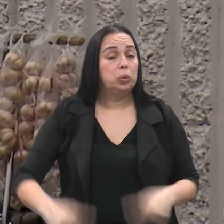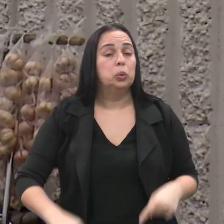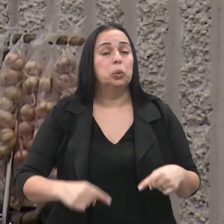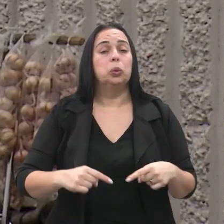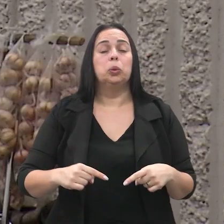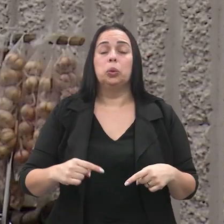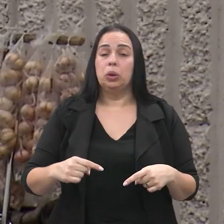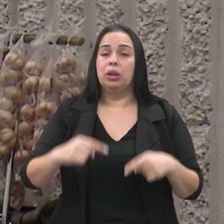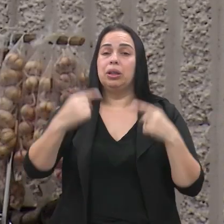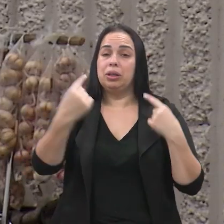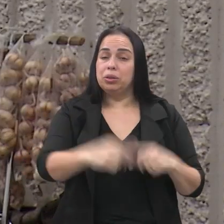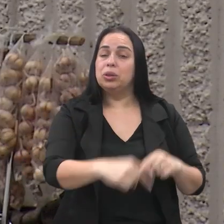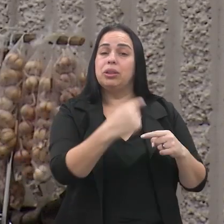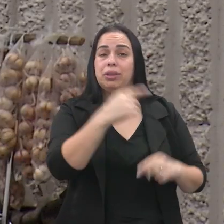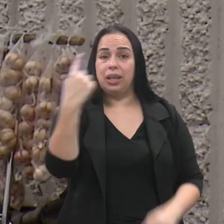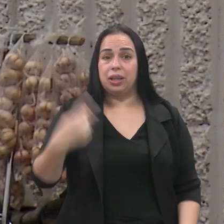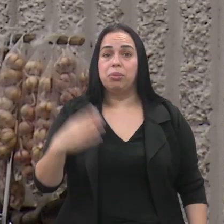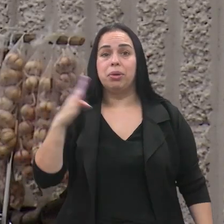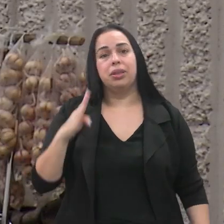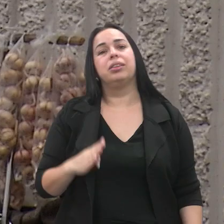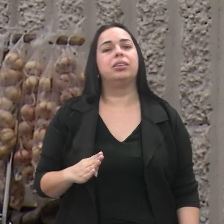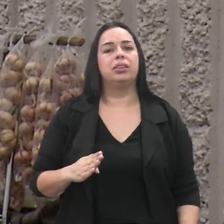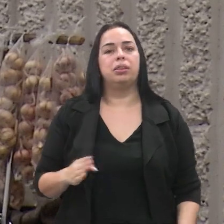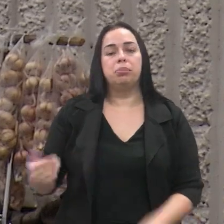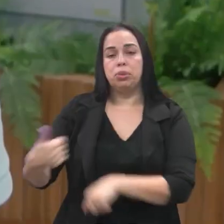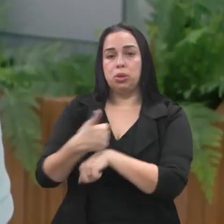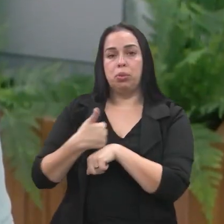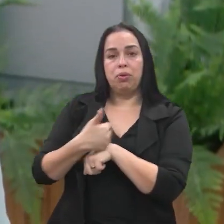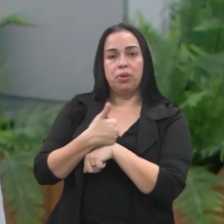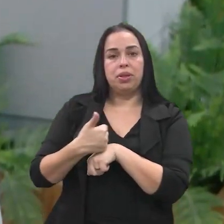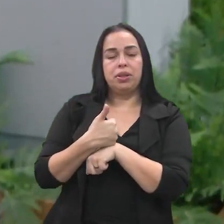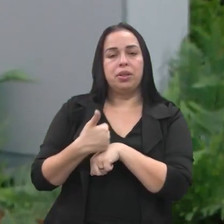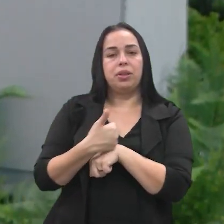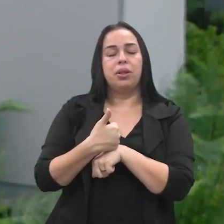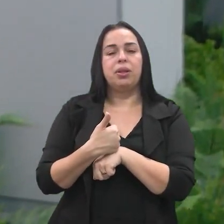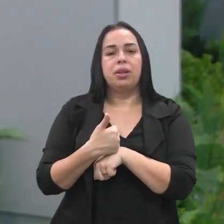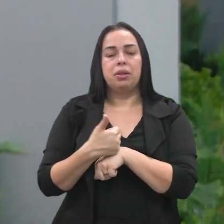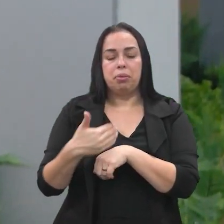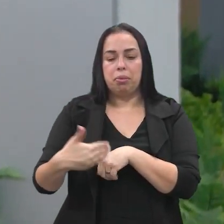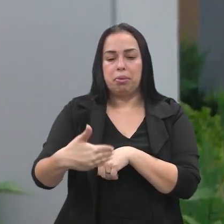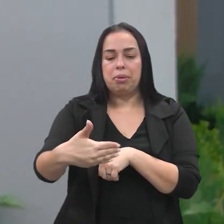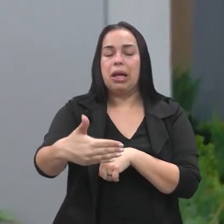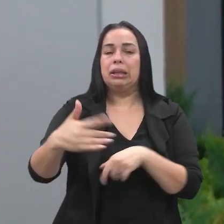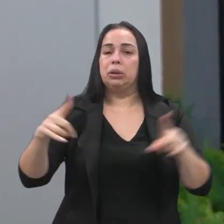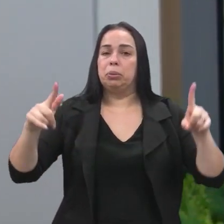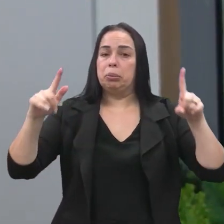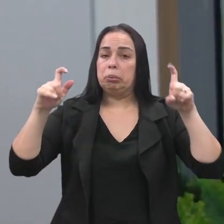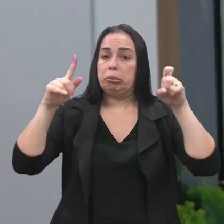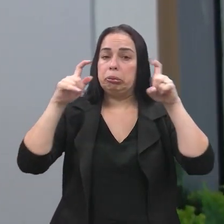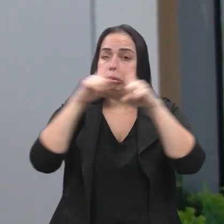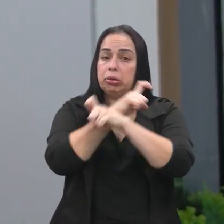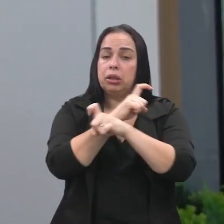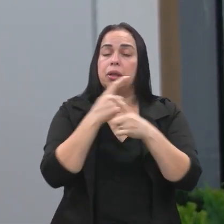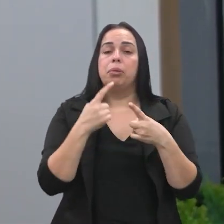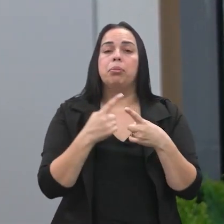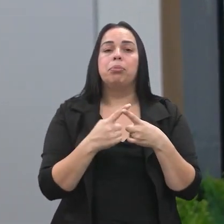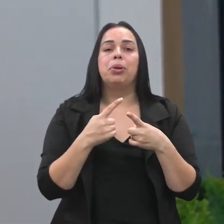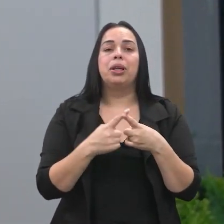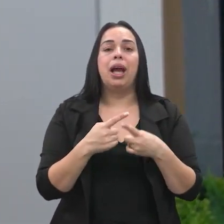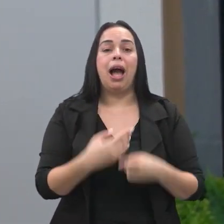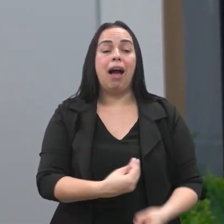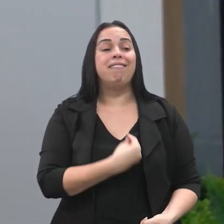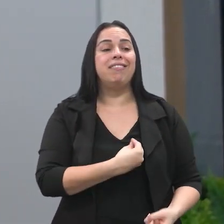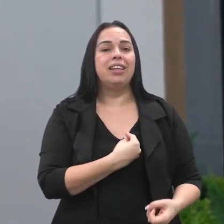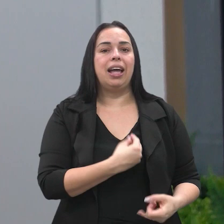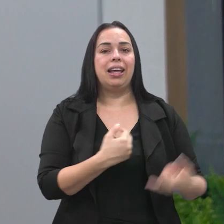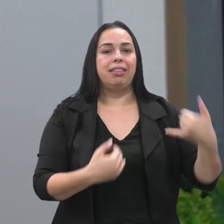do desafio que o país enfrenta quando o assunto é aposentadoria. Para os especialistas, o cenário pode ficar ainda mais complicado com o